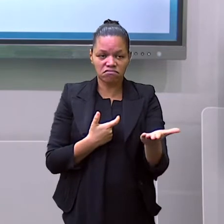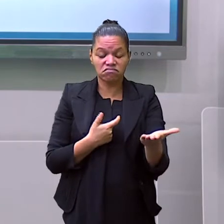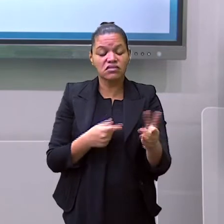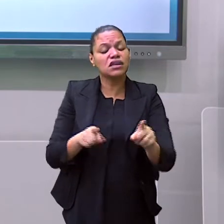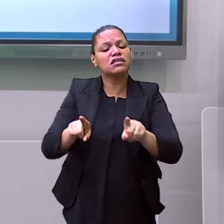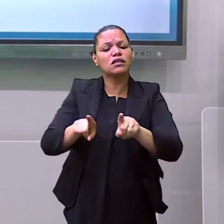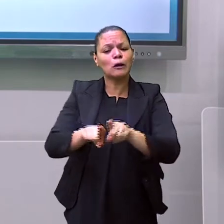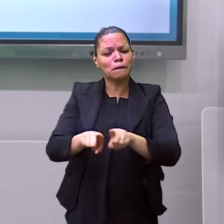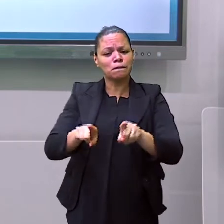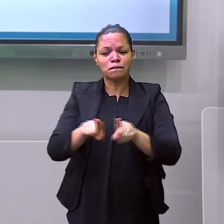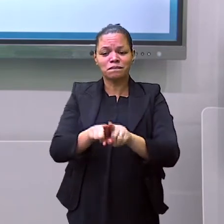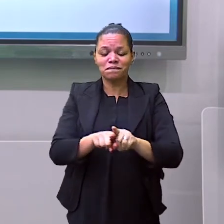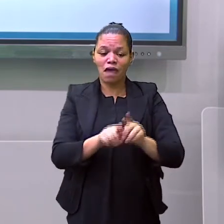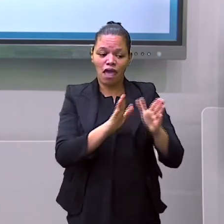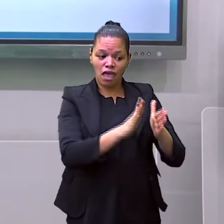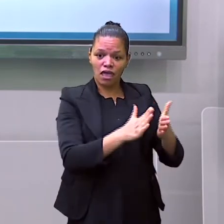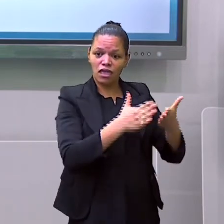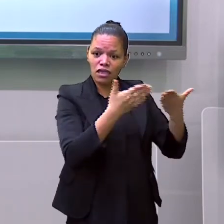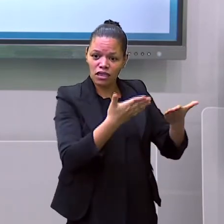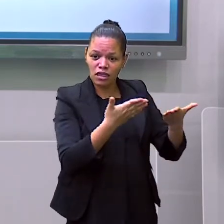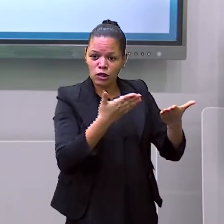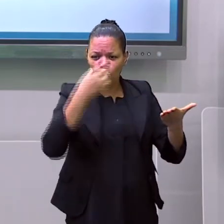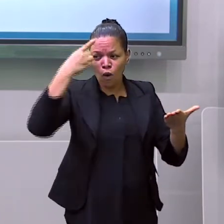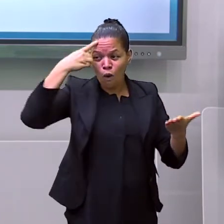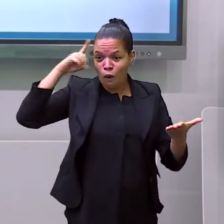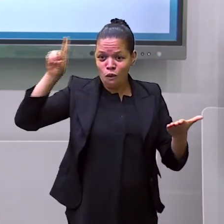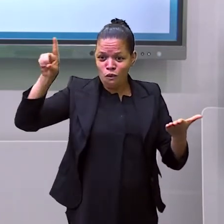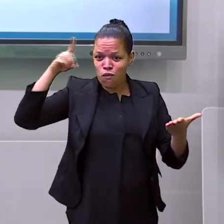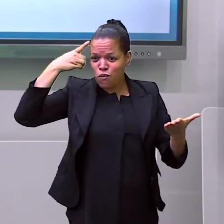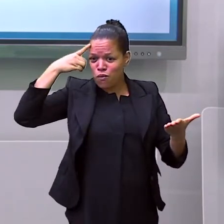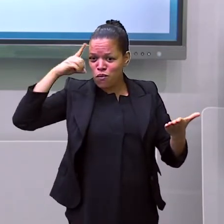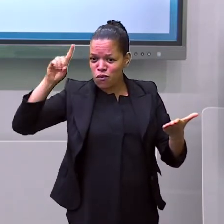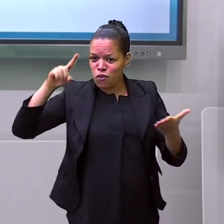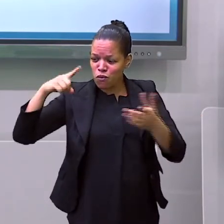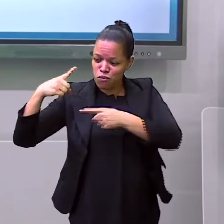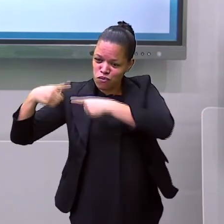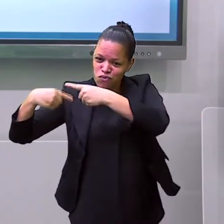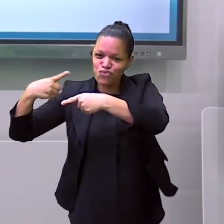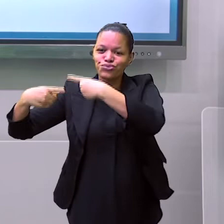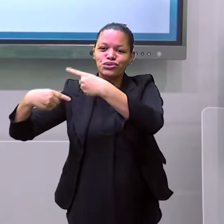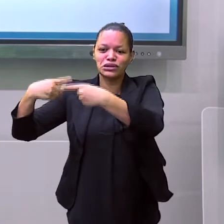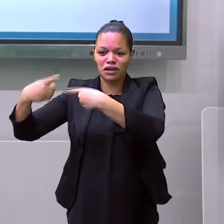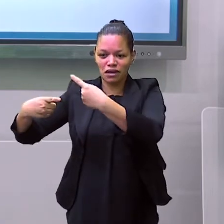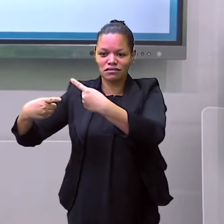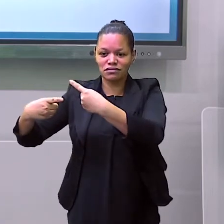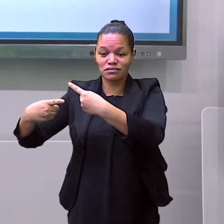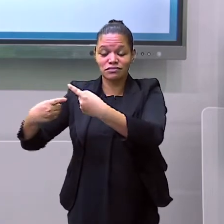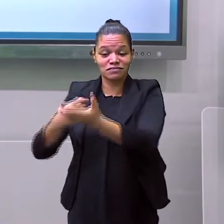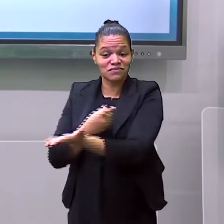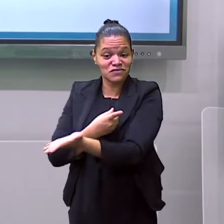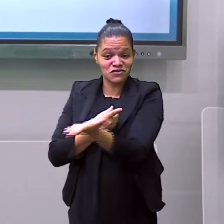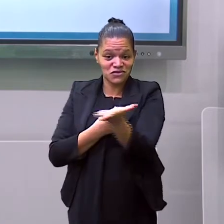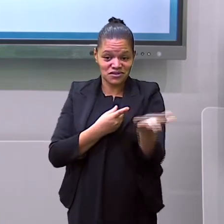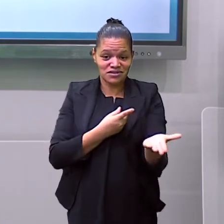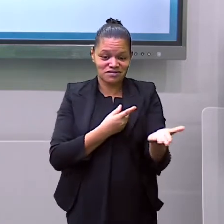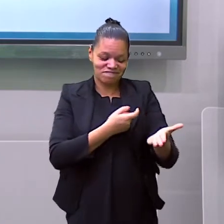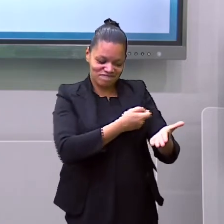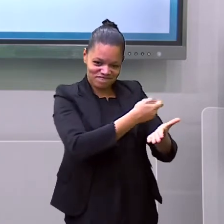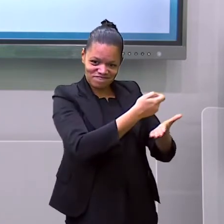exemplo, na primeira pessoa, que é você escrevendo sobre você. Você já escreveu um